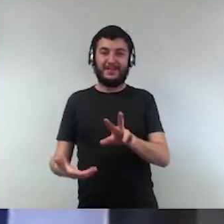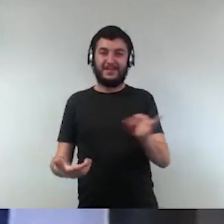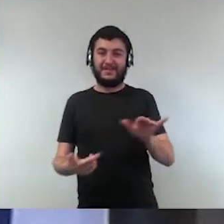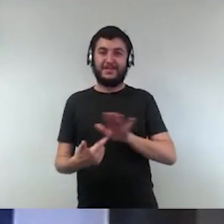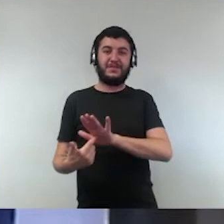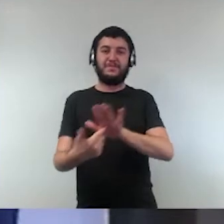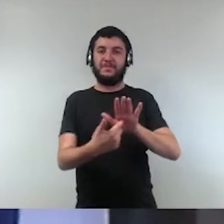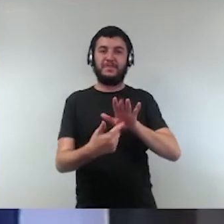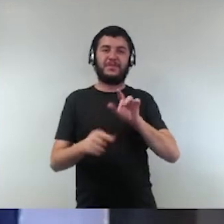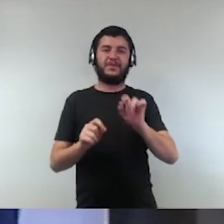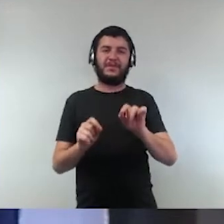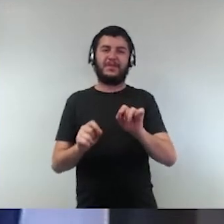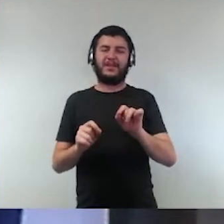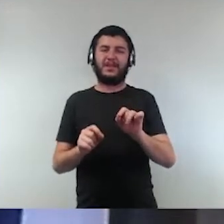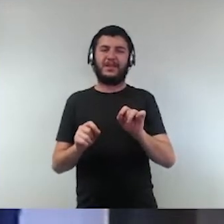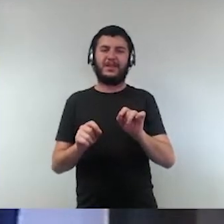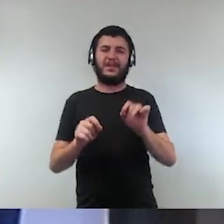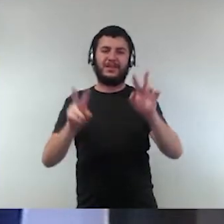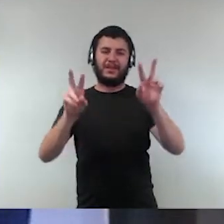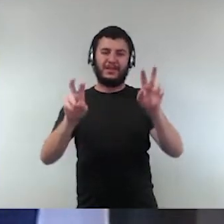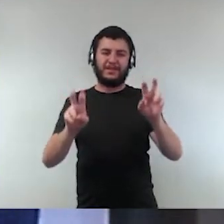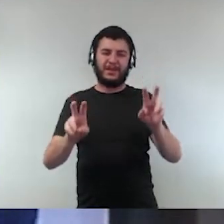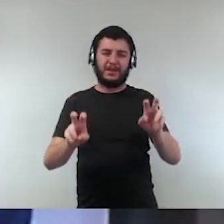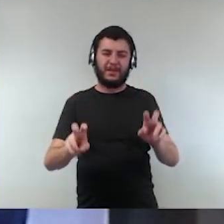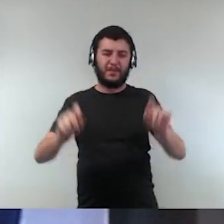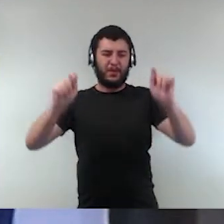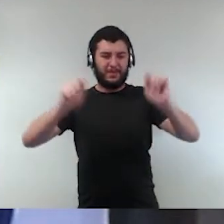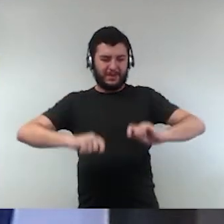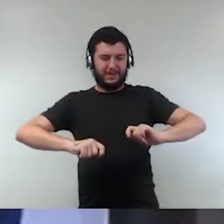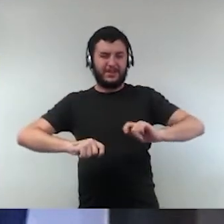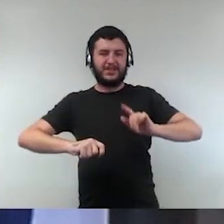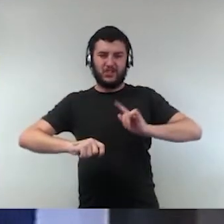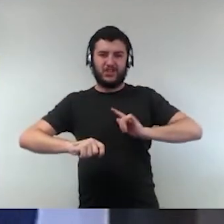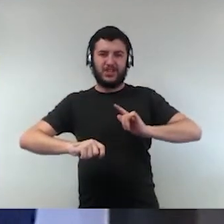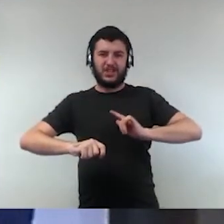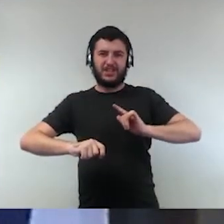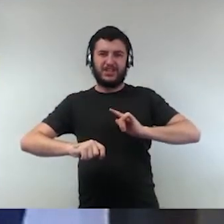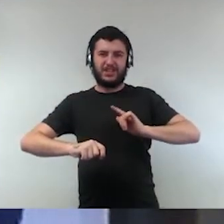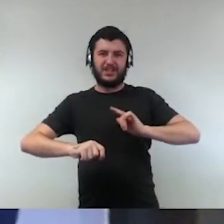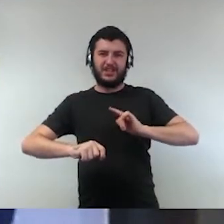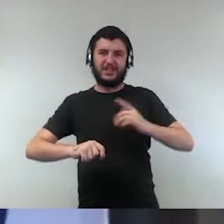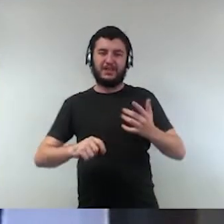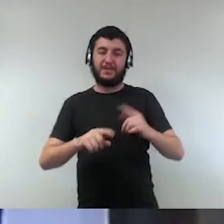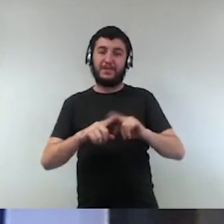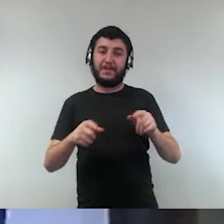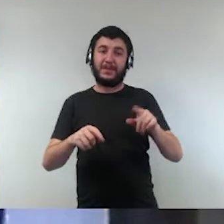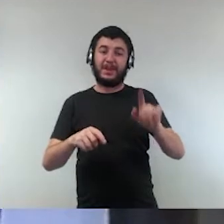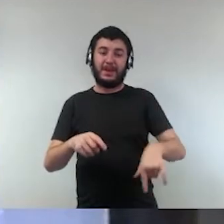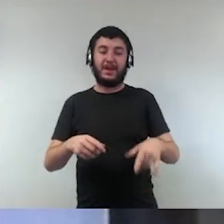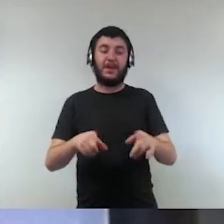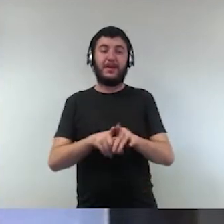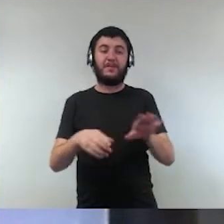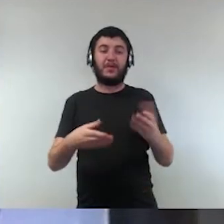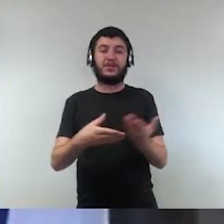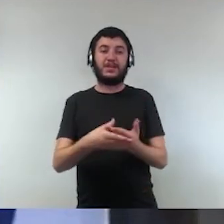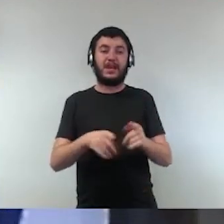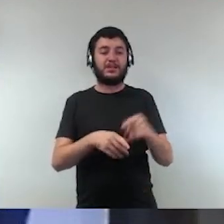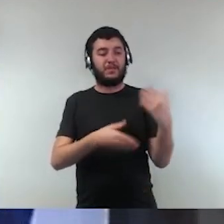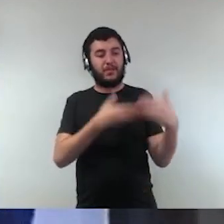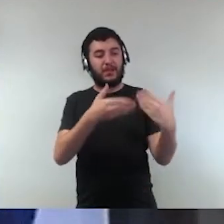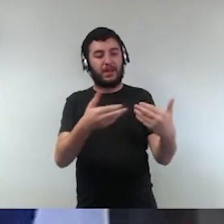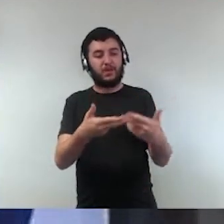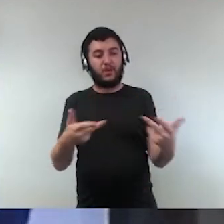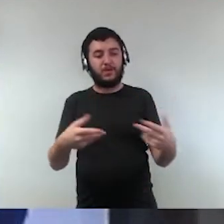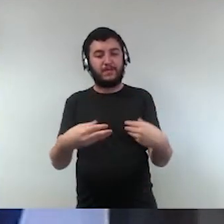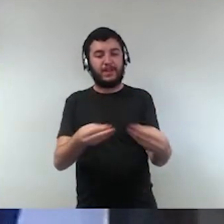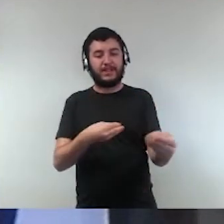ressaltar, né, questões que já até existiam, possibilidades que já até existiam de flexibilização do processo, lembrando sempre, né, das premissas, né,